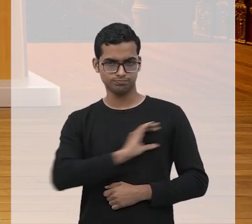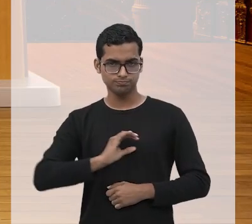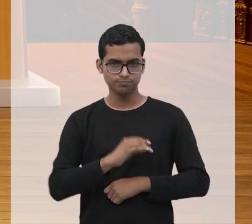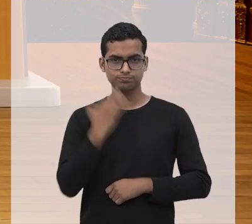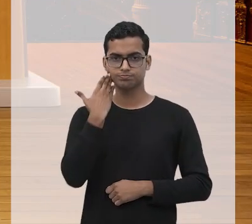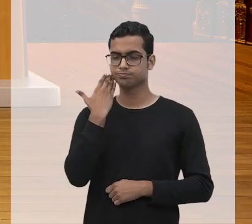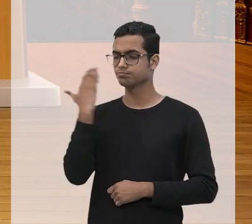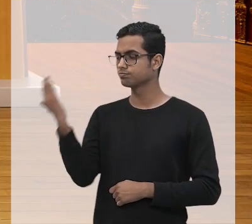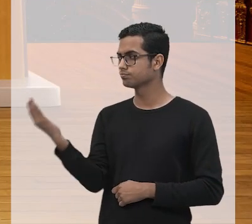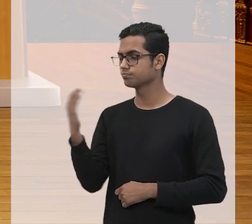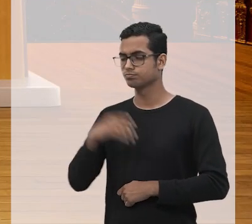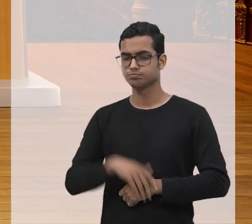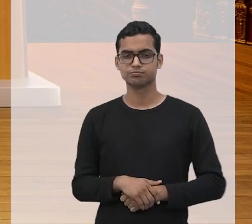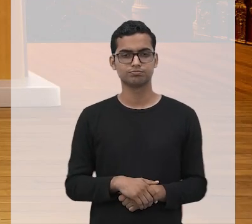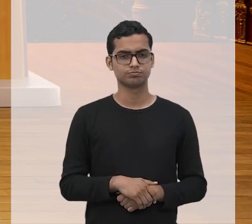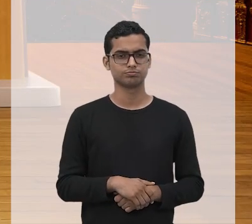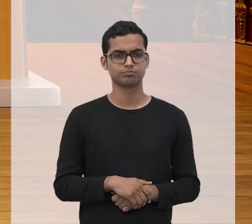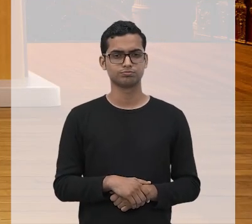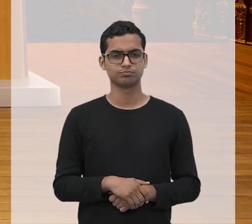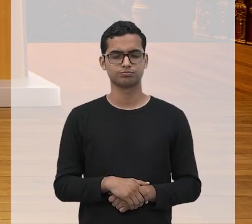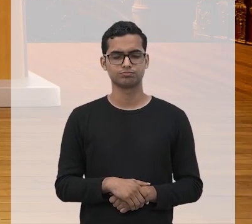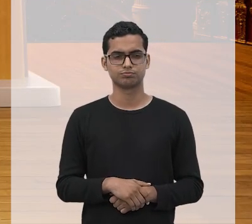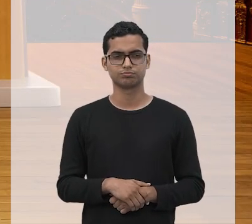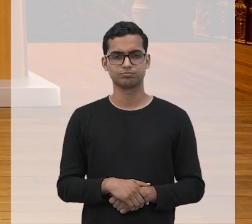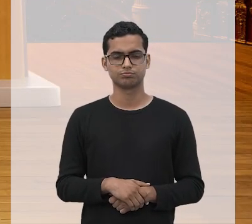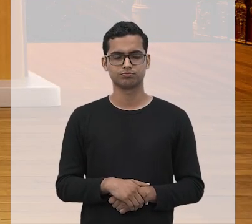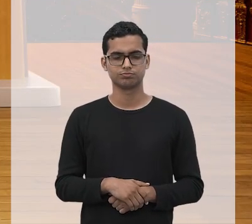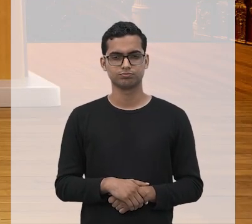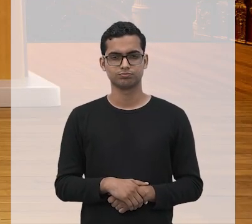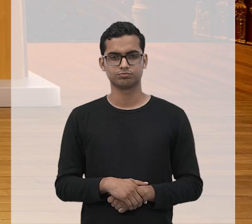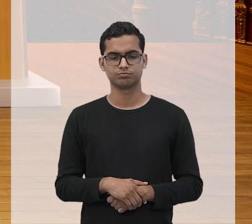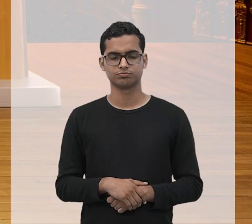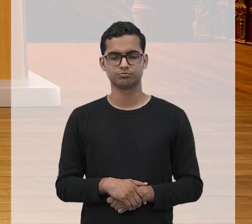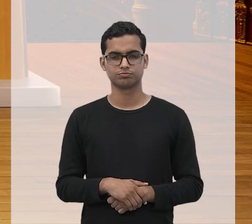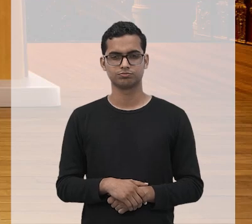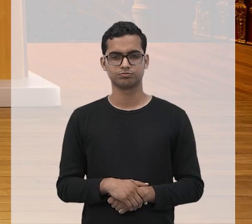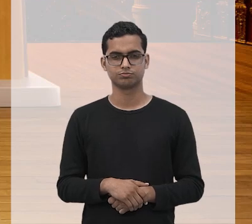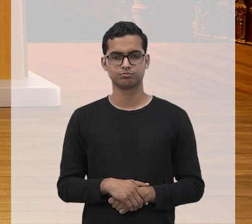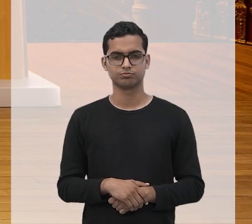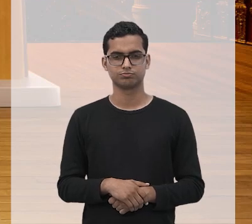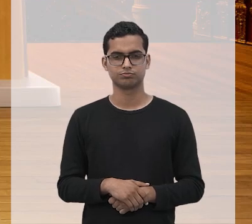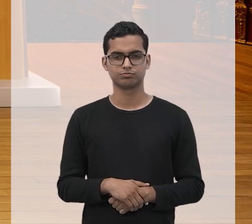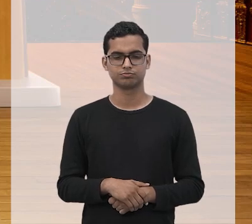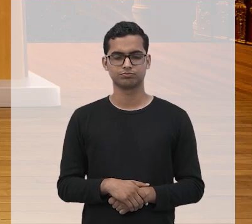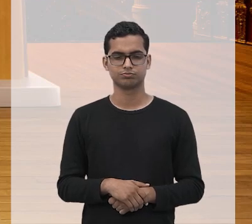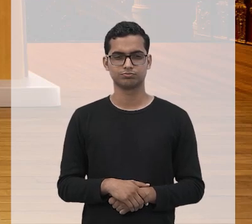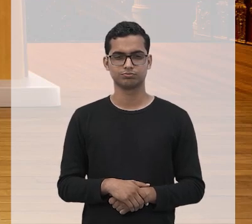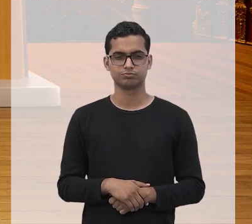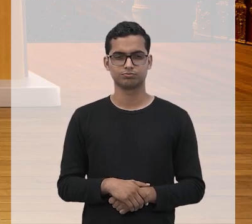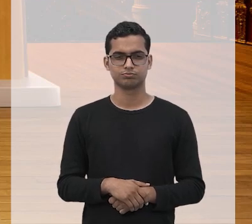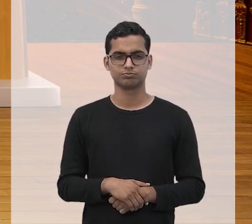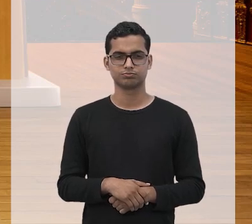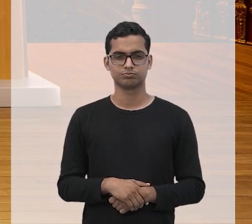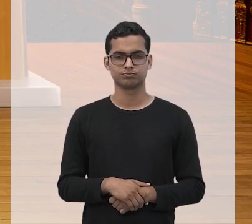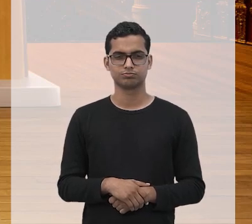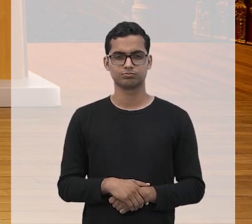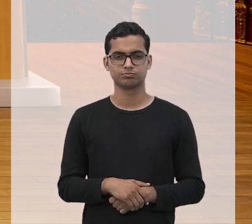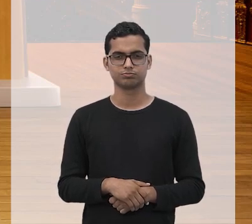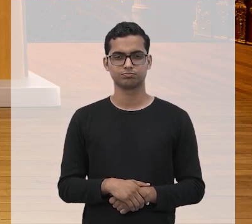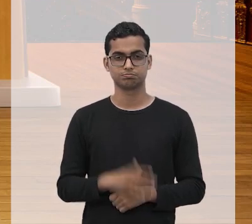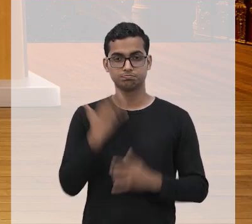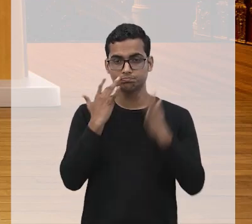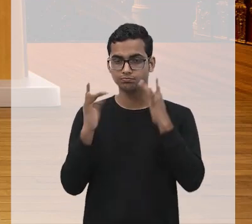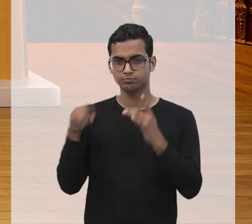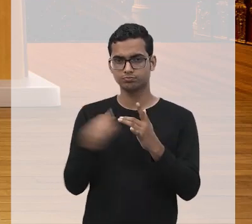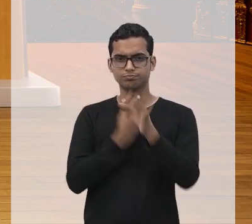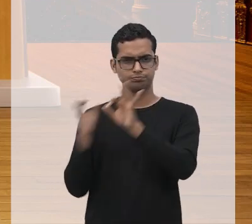Olha só, como características do teatro de catequese, aquele teatro que nós acabamos de ver, que